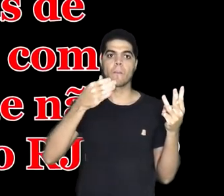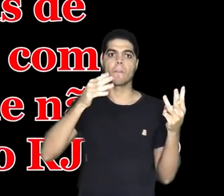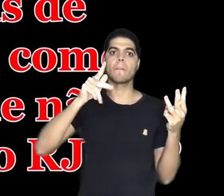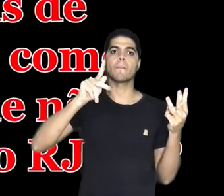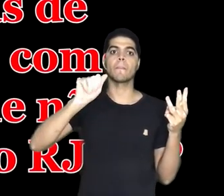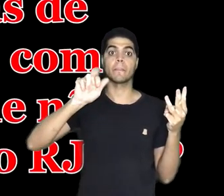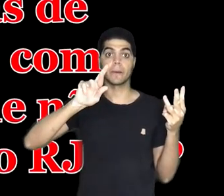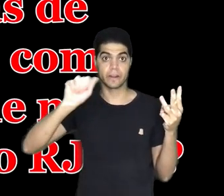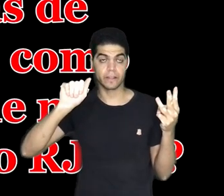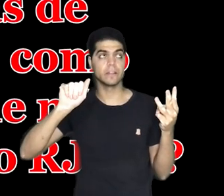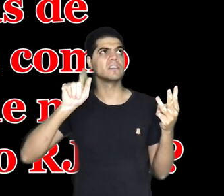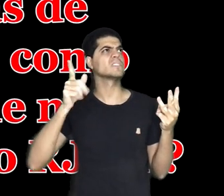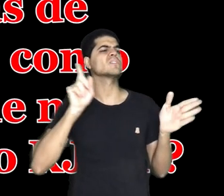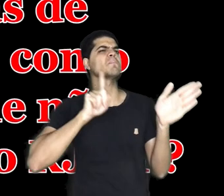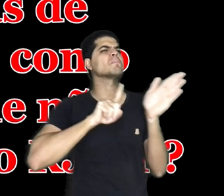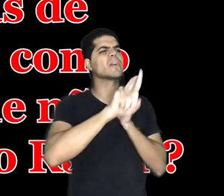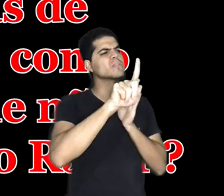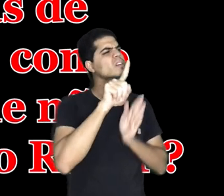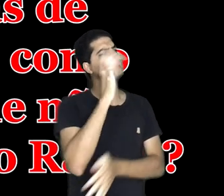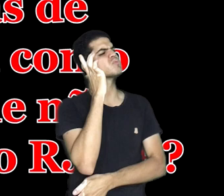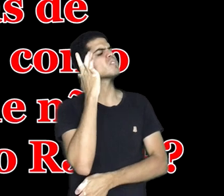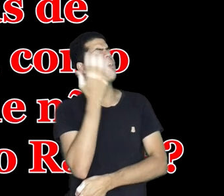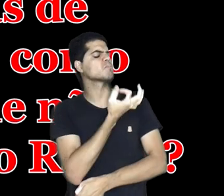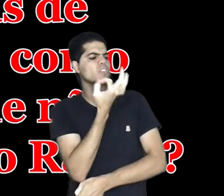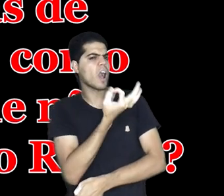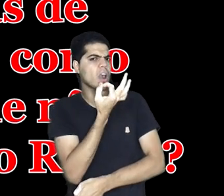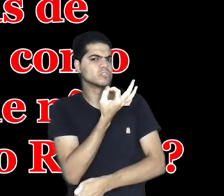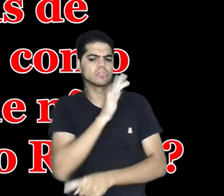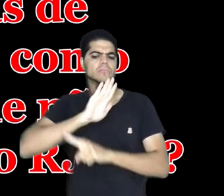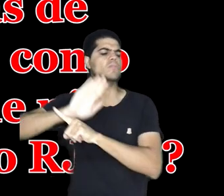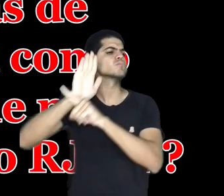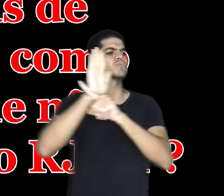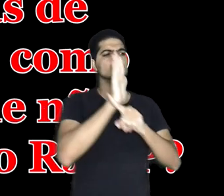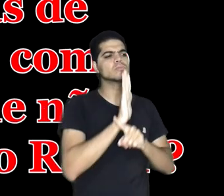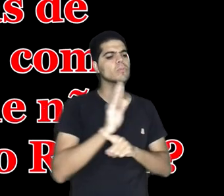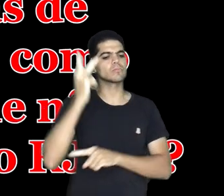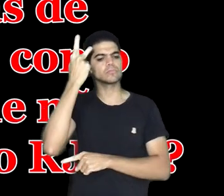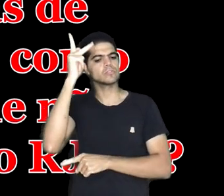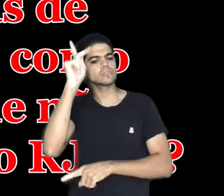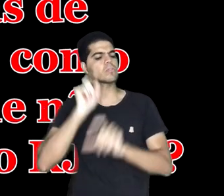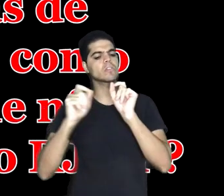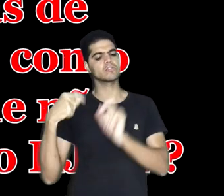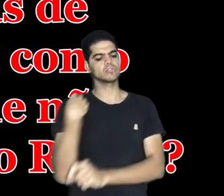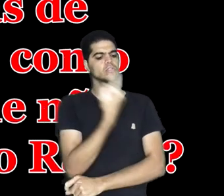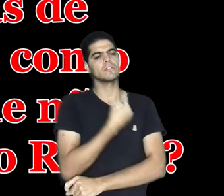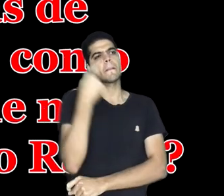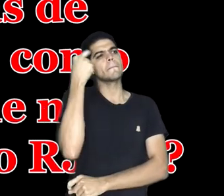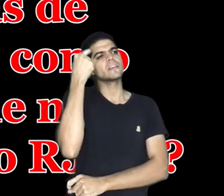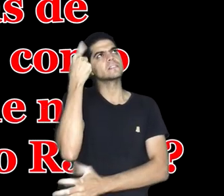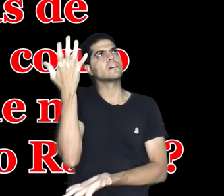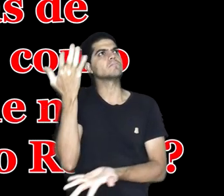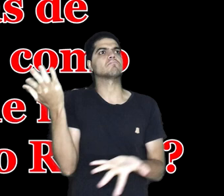Então a gente queria te perguntar qual que o senhor acha que são as contribuições históricas da gente pensar